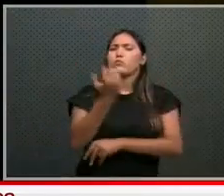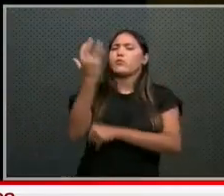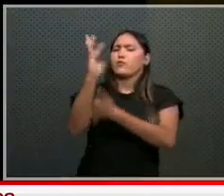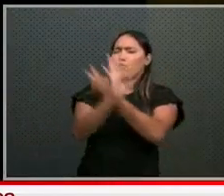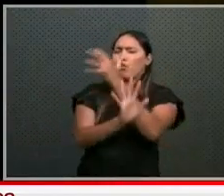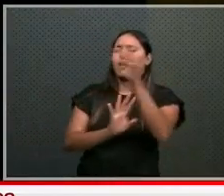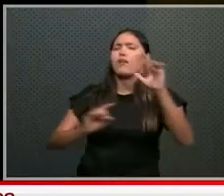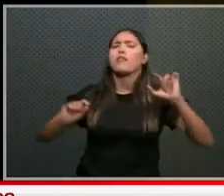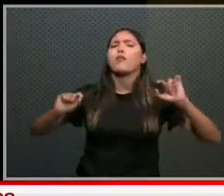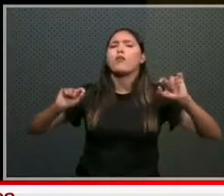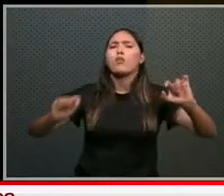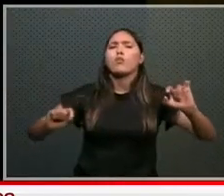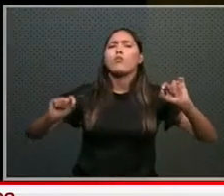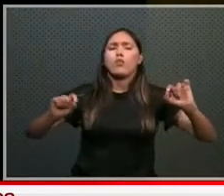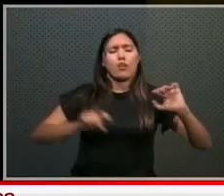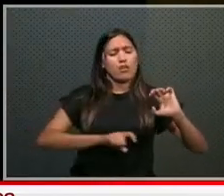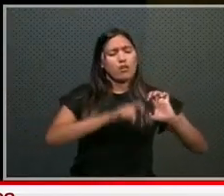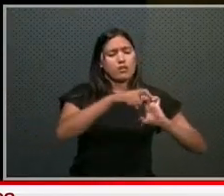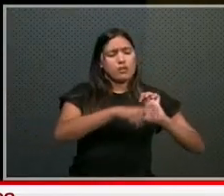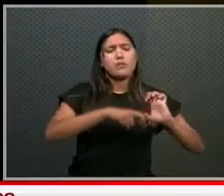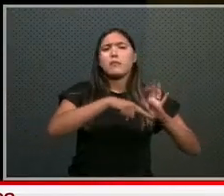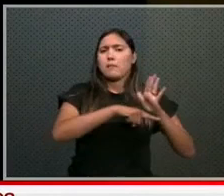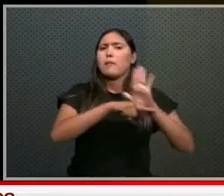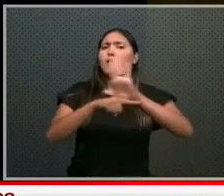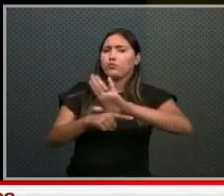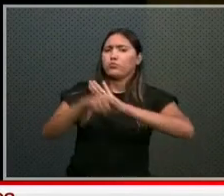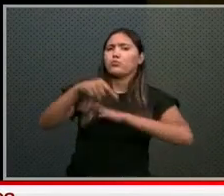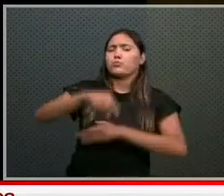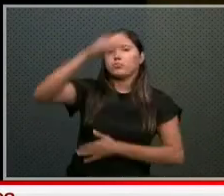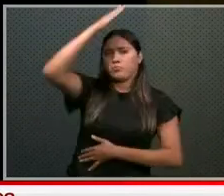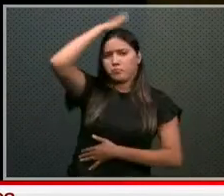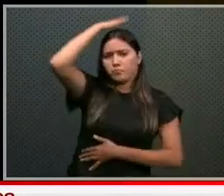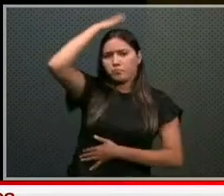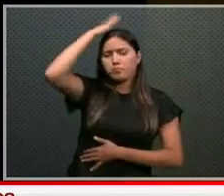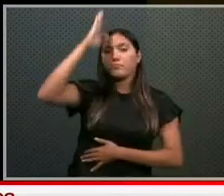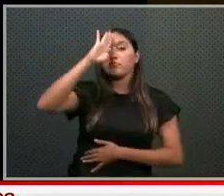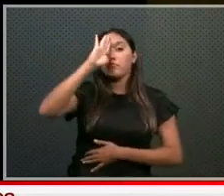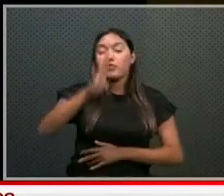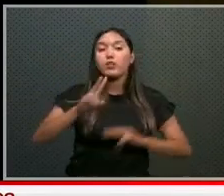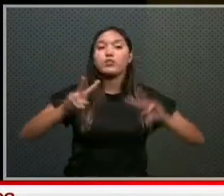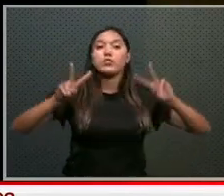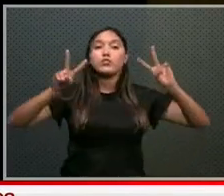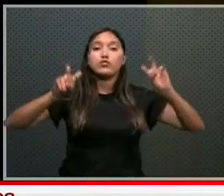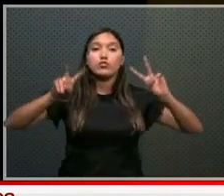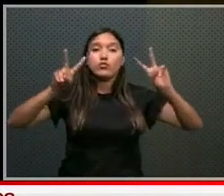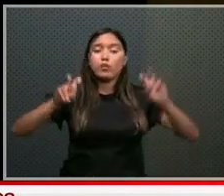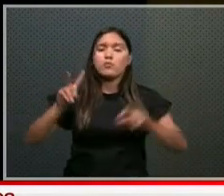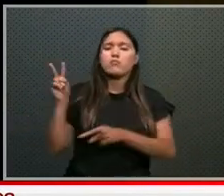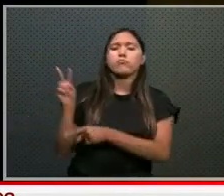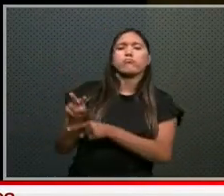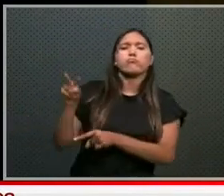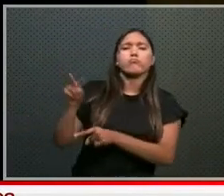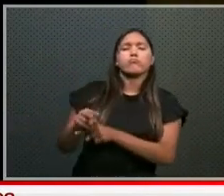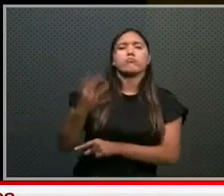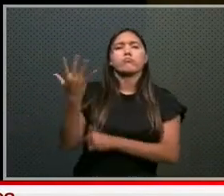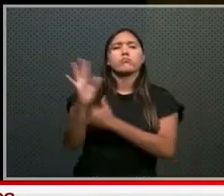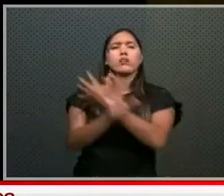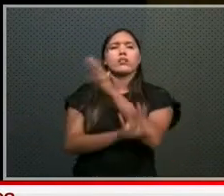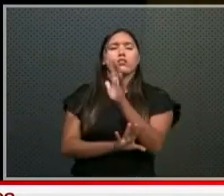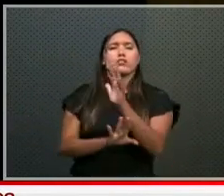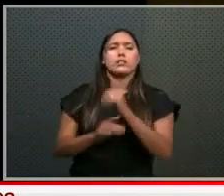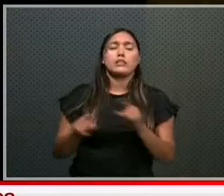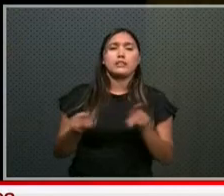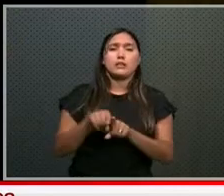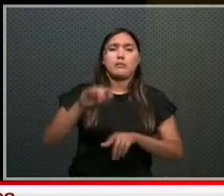foi a contribuição também desta unidade no Pará principalmente relacionado a maneira de Florestal e as práticas Silvia